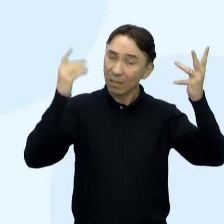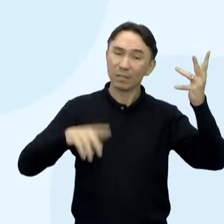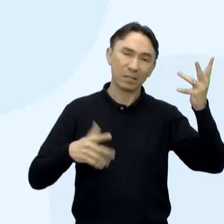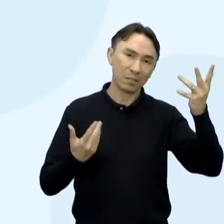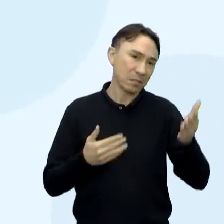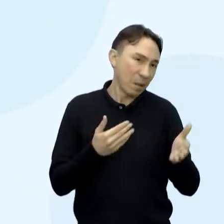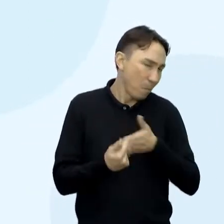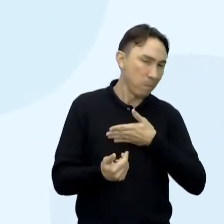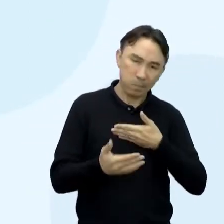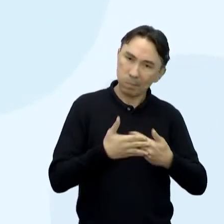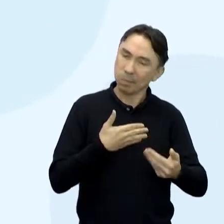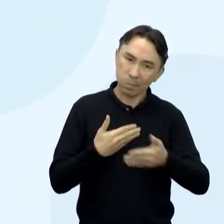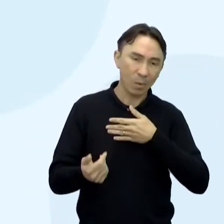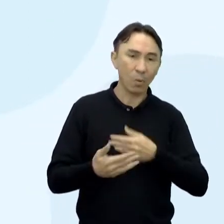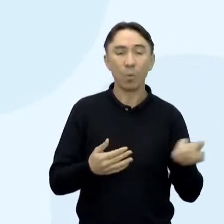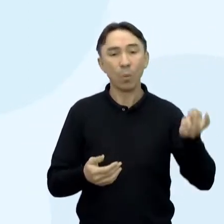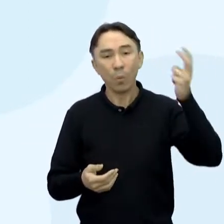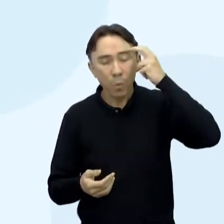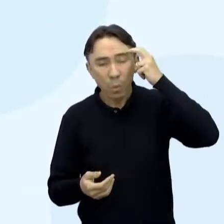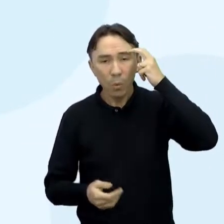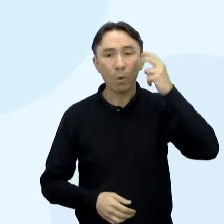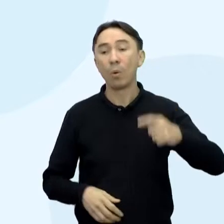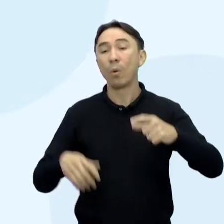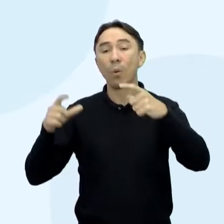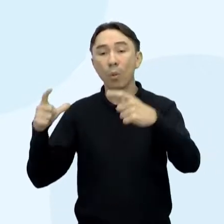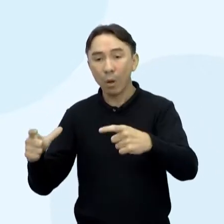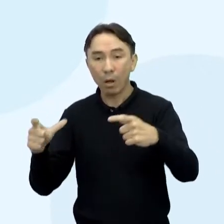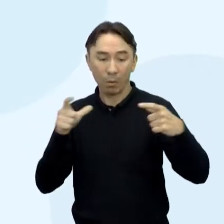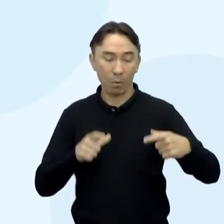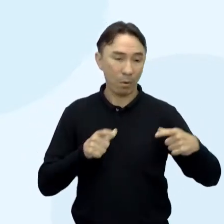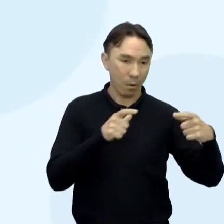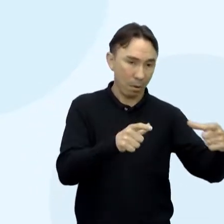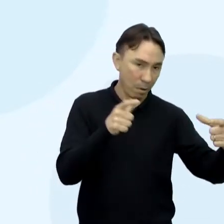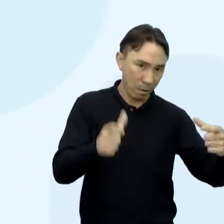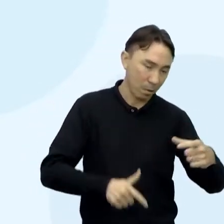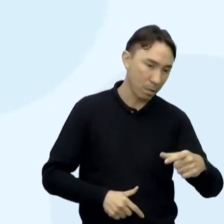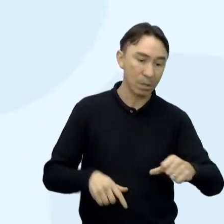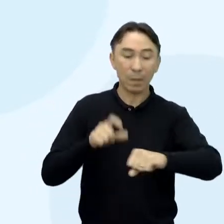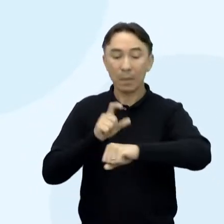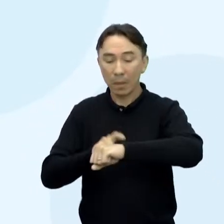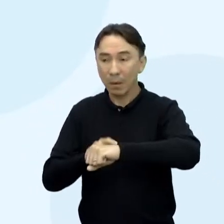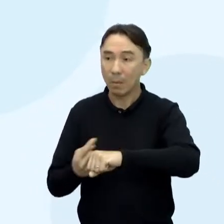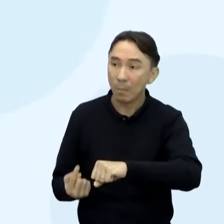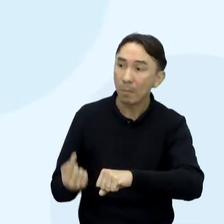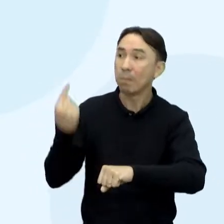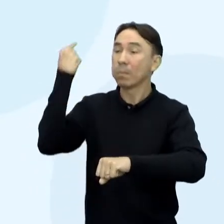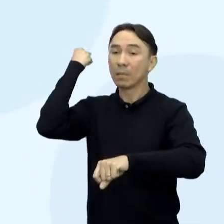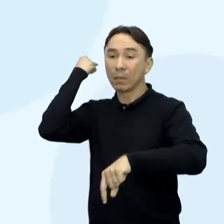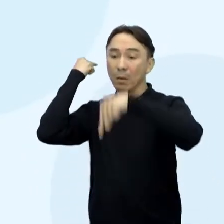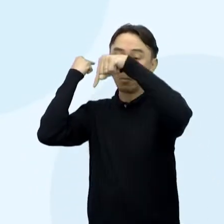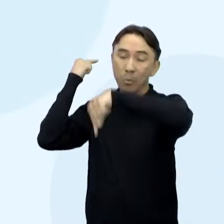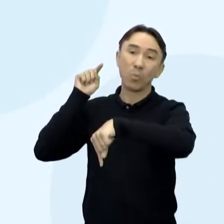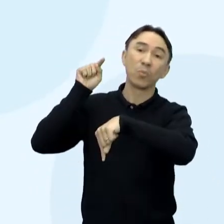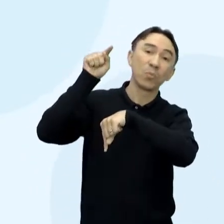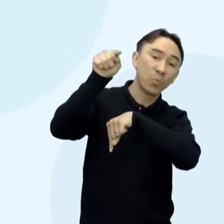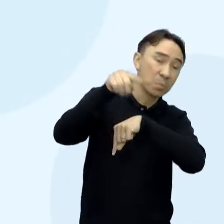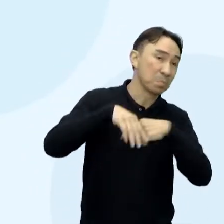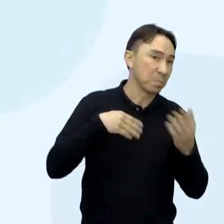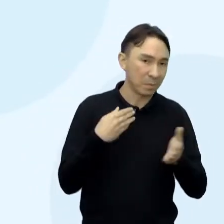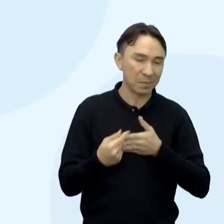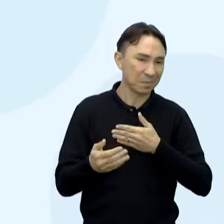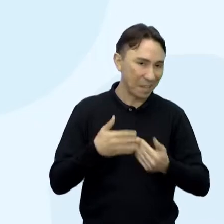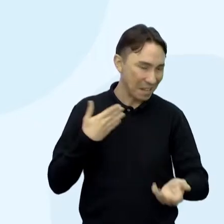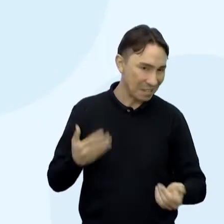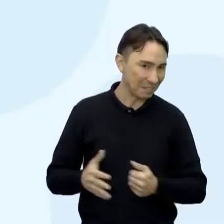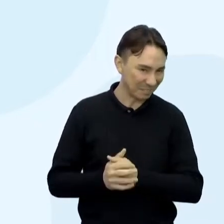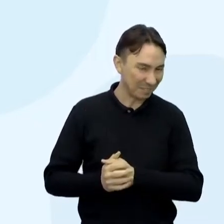cultura, independe do espaço geográfico, independe da época. Festa é muito comum a gente ter a fartura.